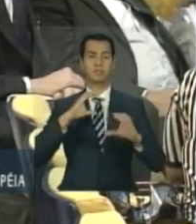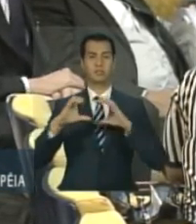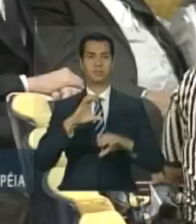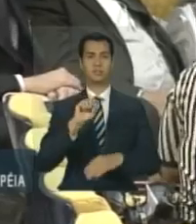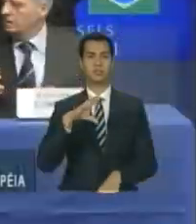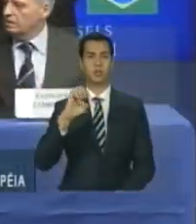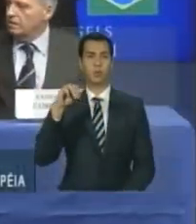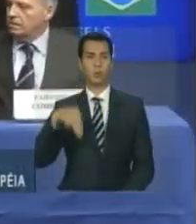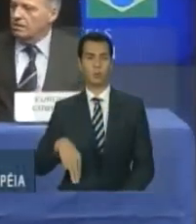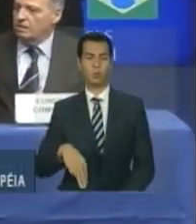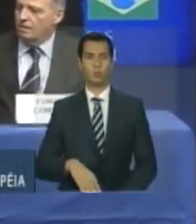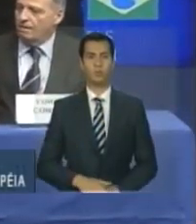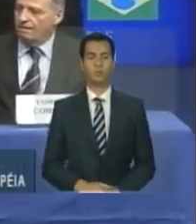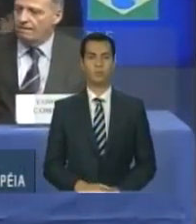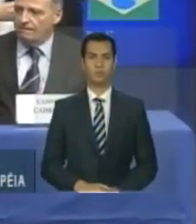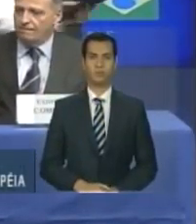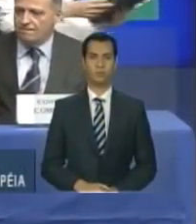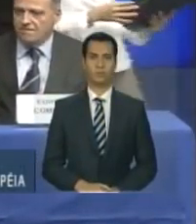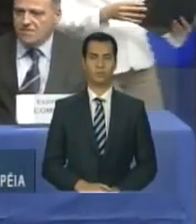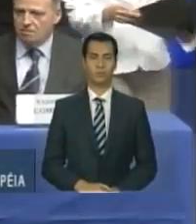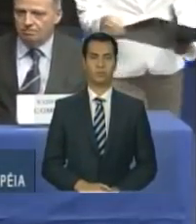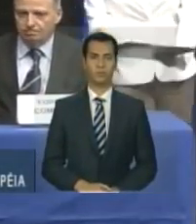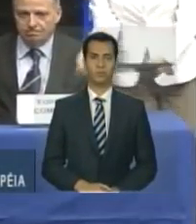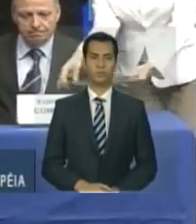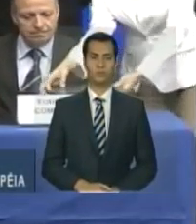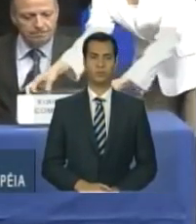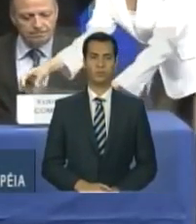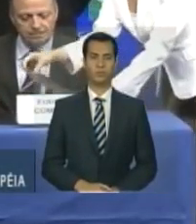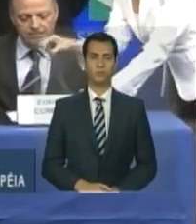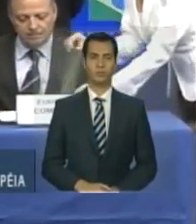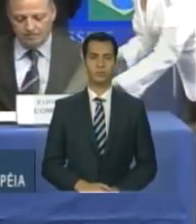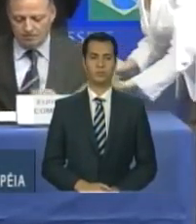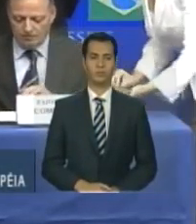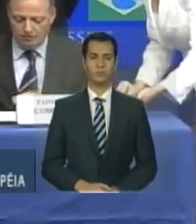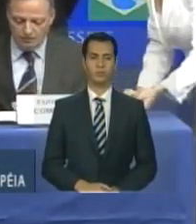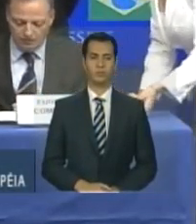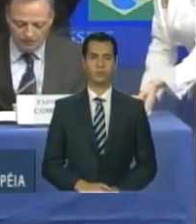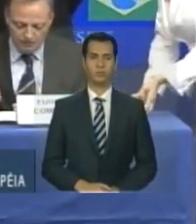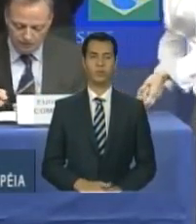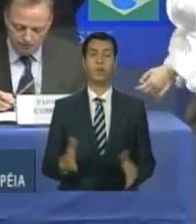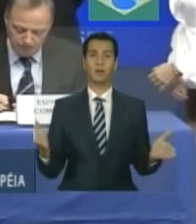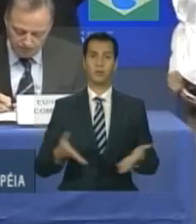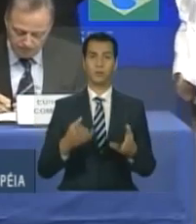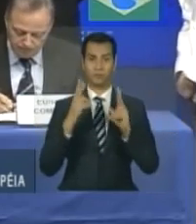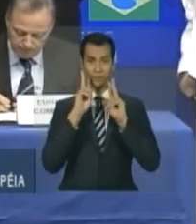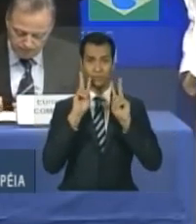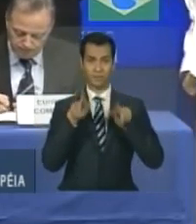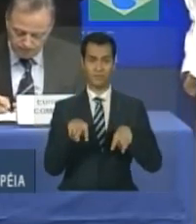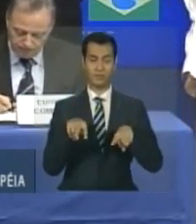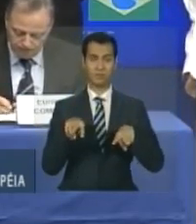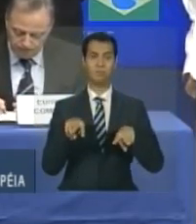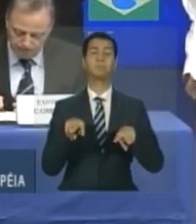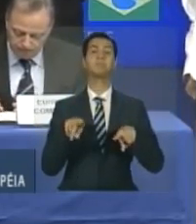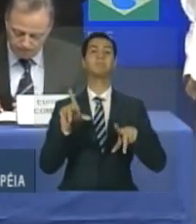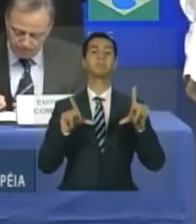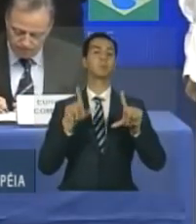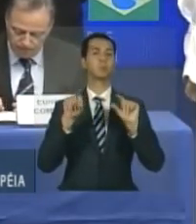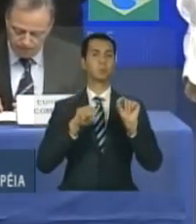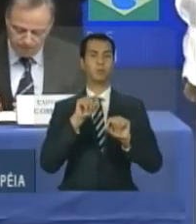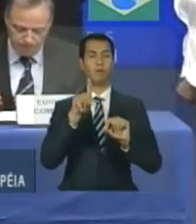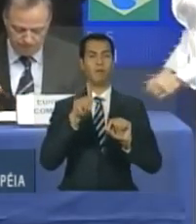oficiais, acompanhada também pela ministra Helena Chagas, a ministra da Secretaria de Comunicação